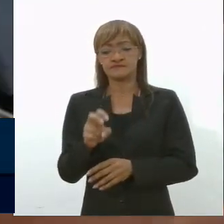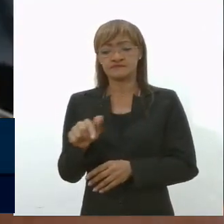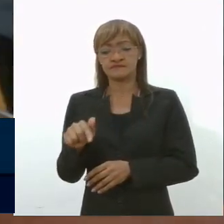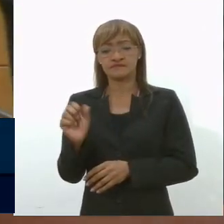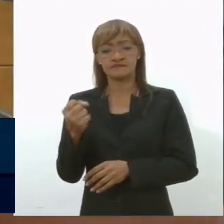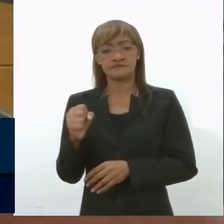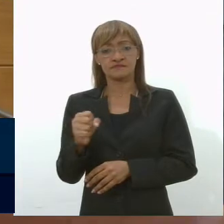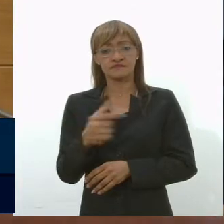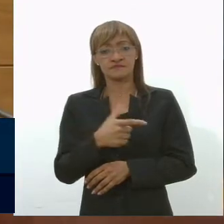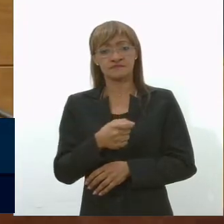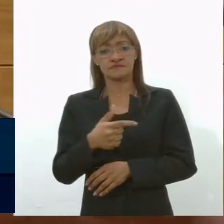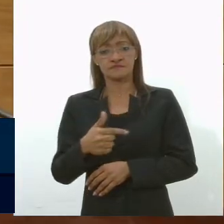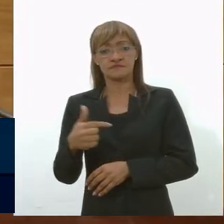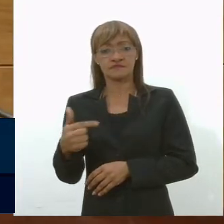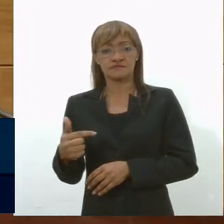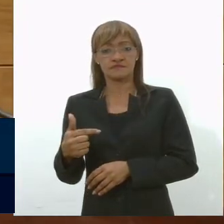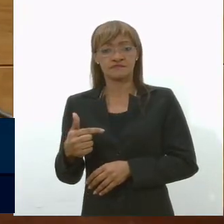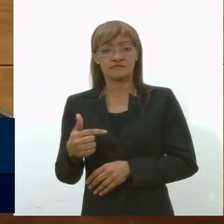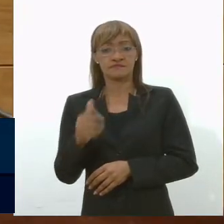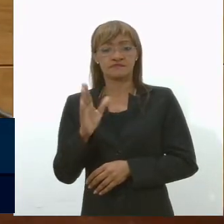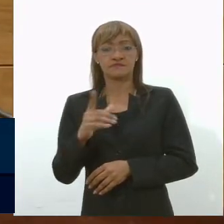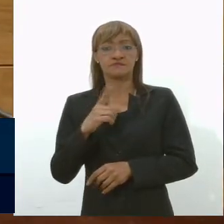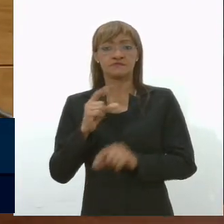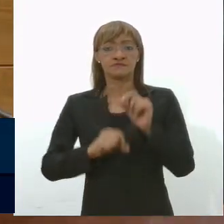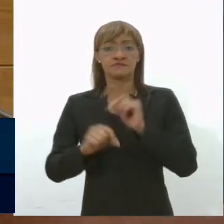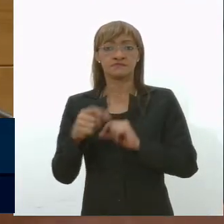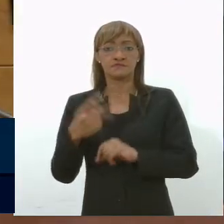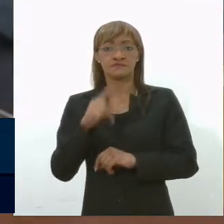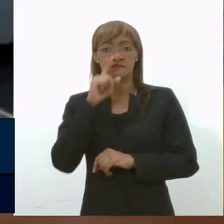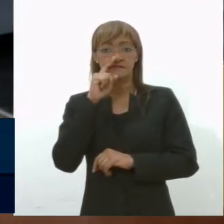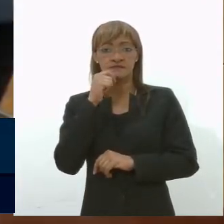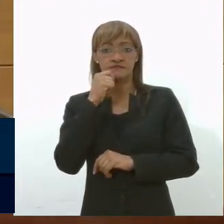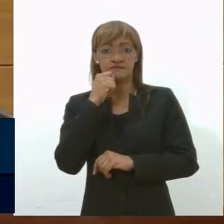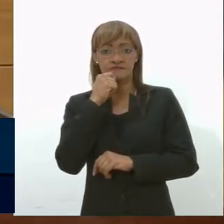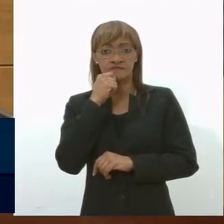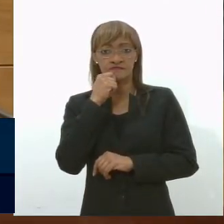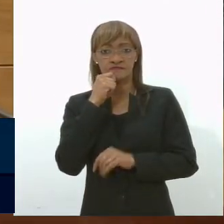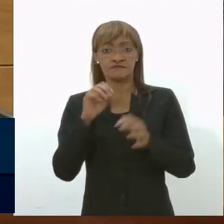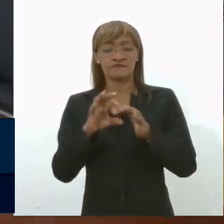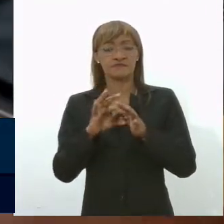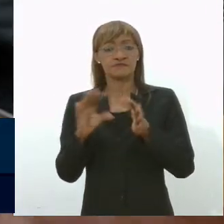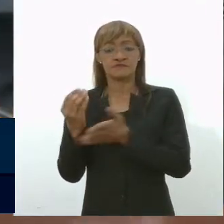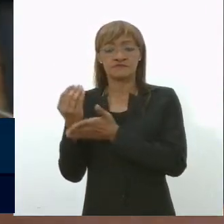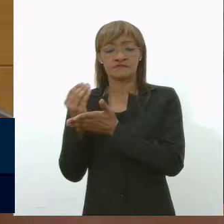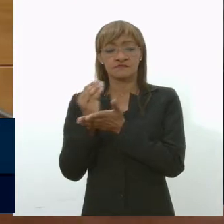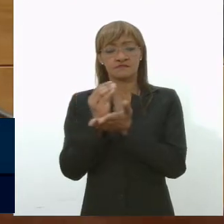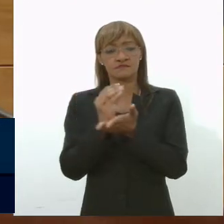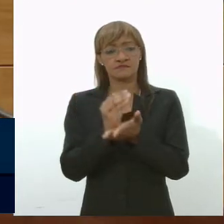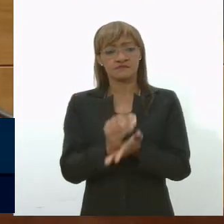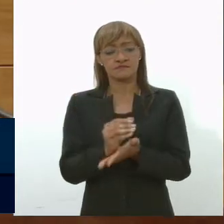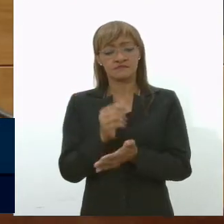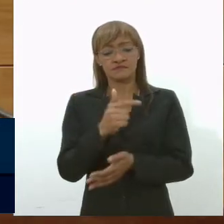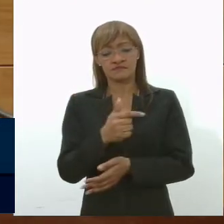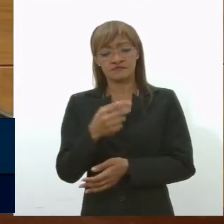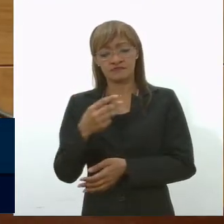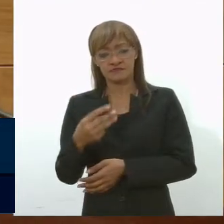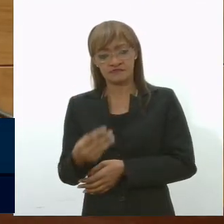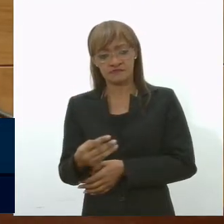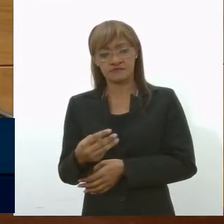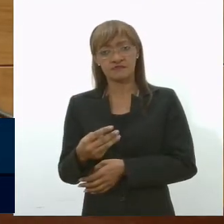578-2022, Gigove Aracaju. Comunicamos a liberação de recursos financeiros em